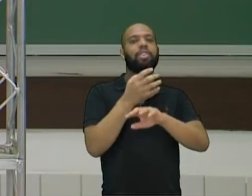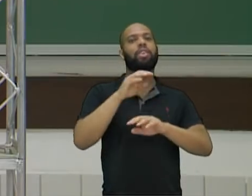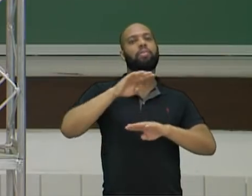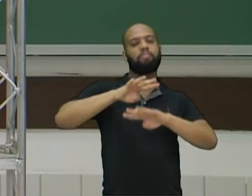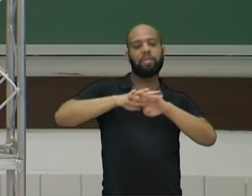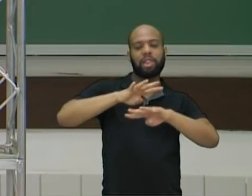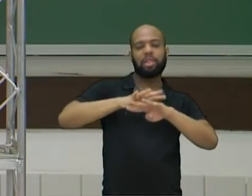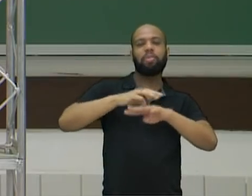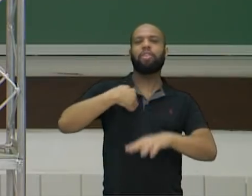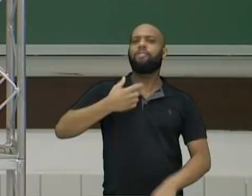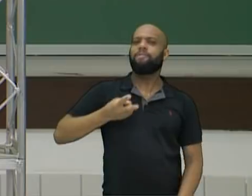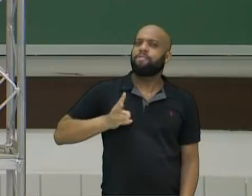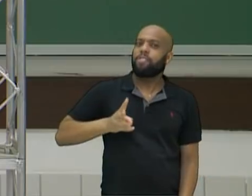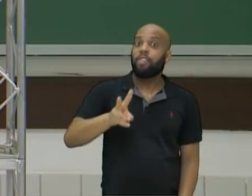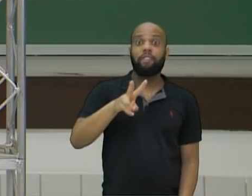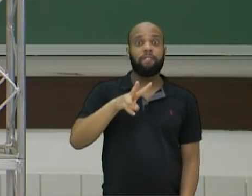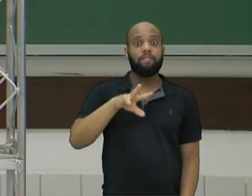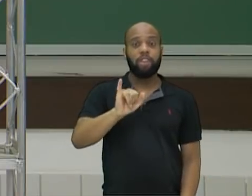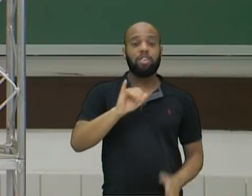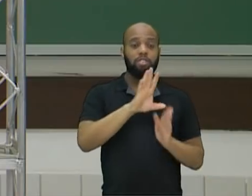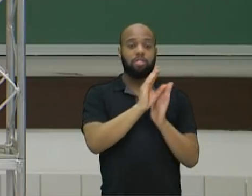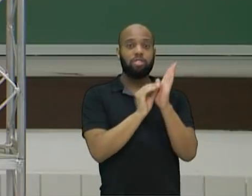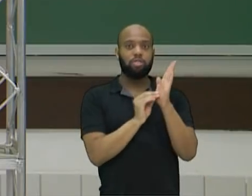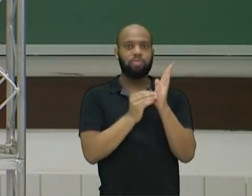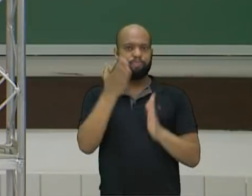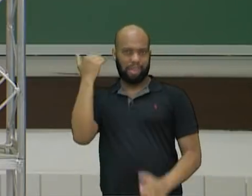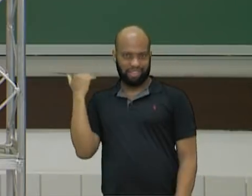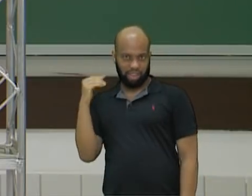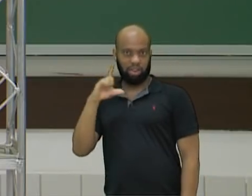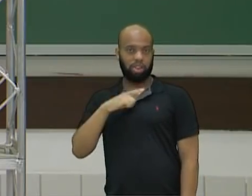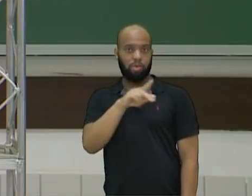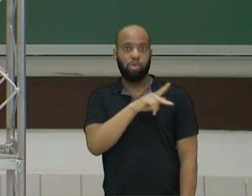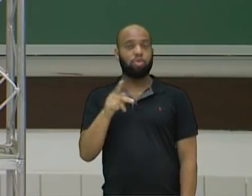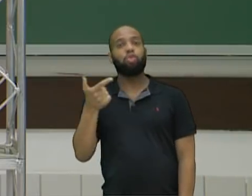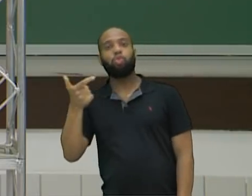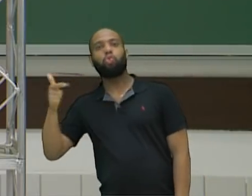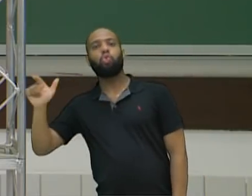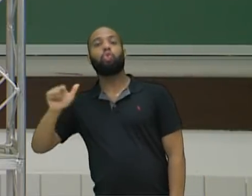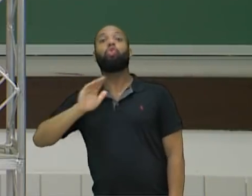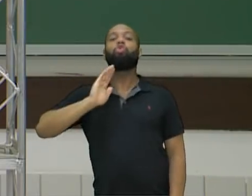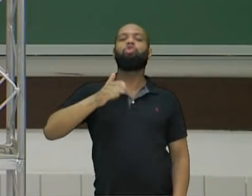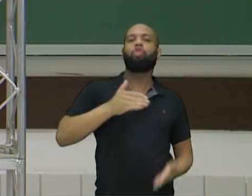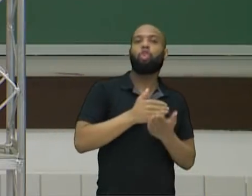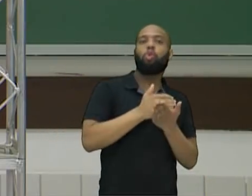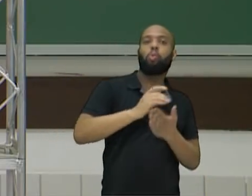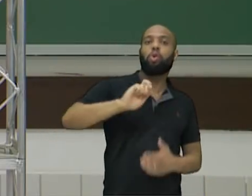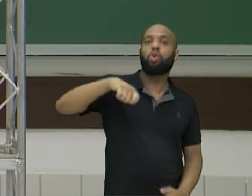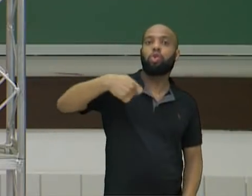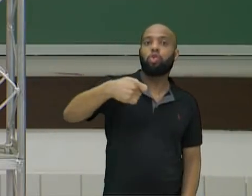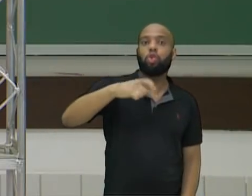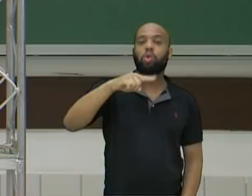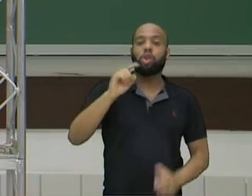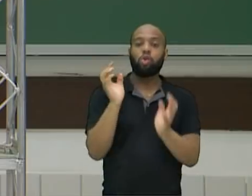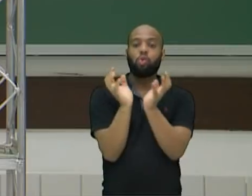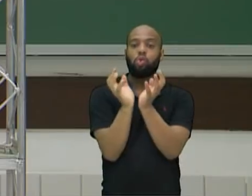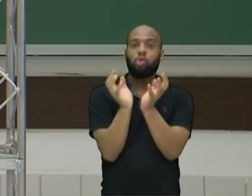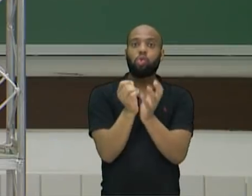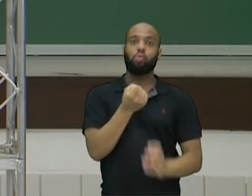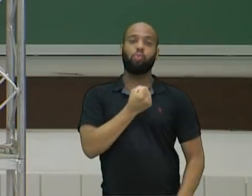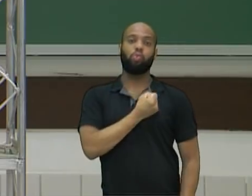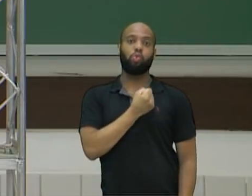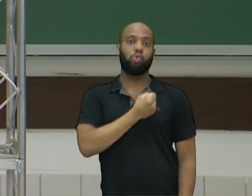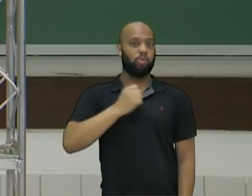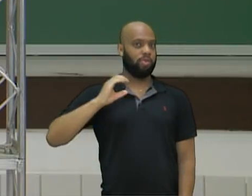vou continuar trabalhando com vocês o conteúdo que o professor Tony estava trabalhando nas últimas aulas, referente a números complexos.